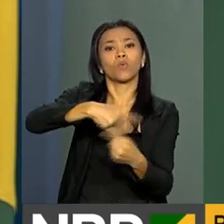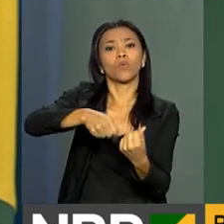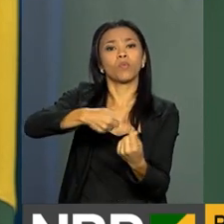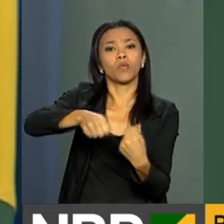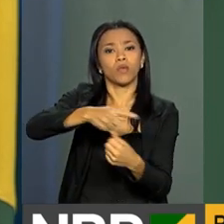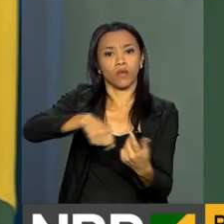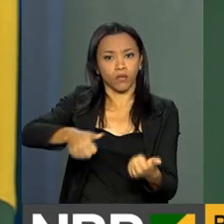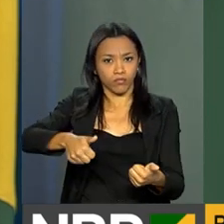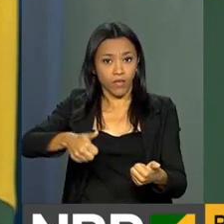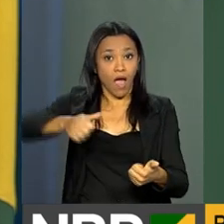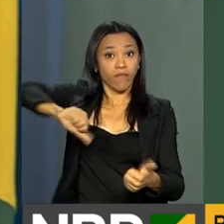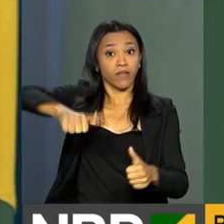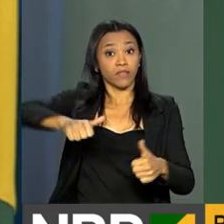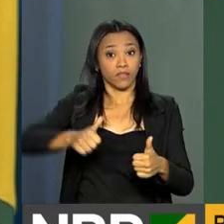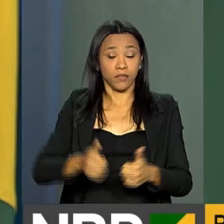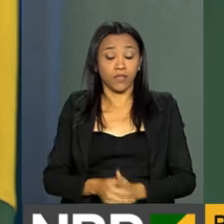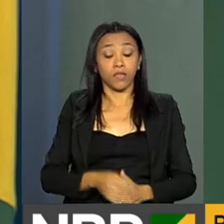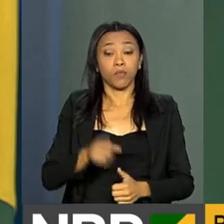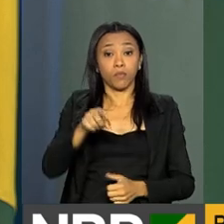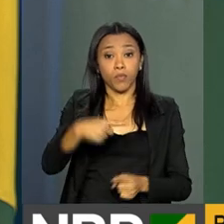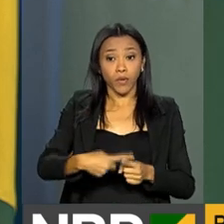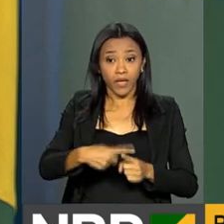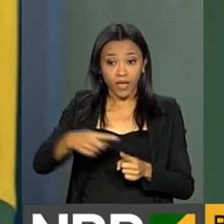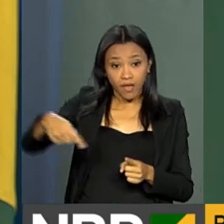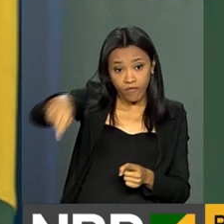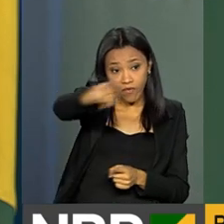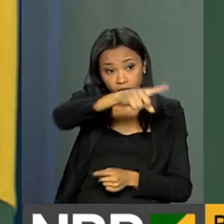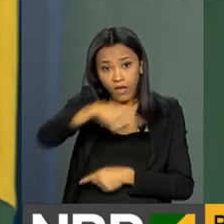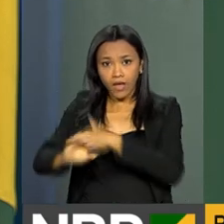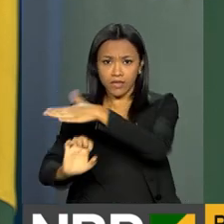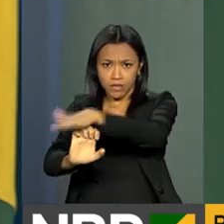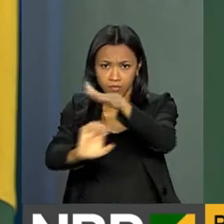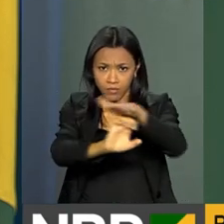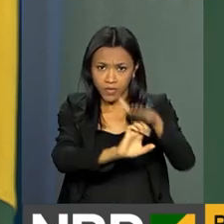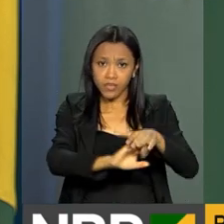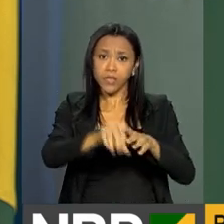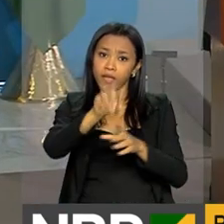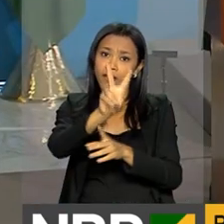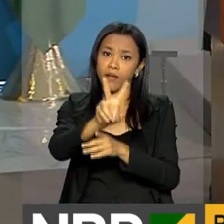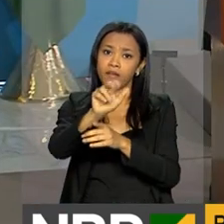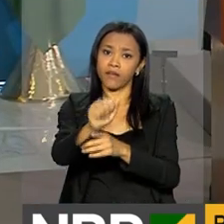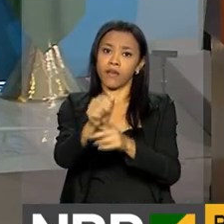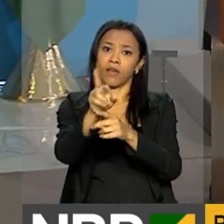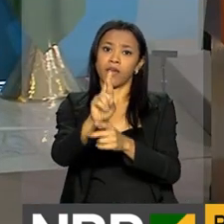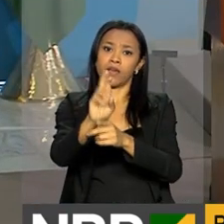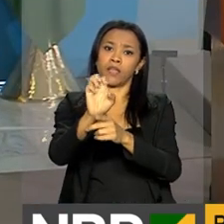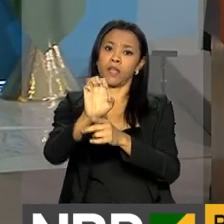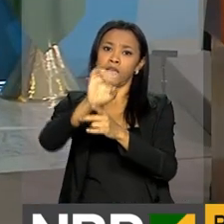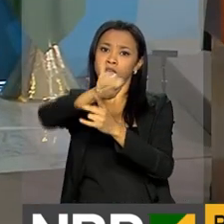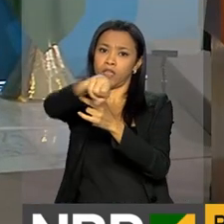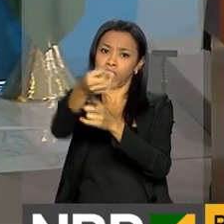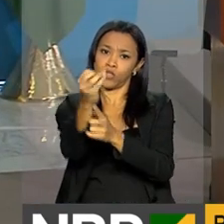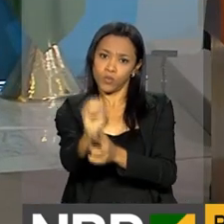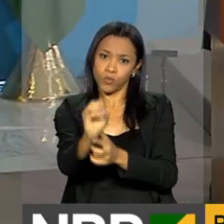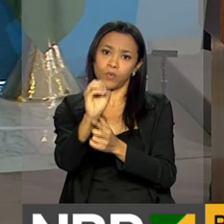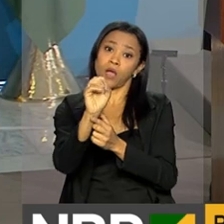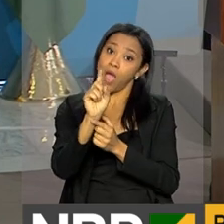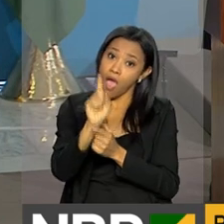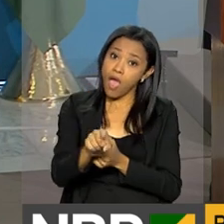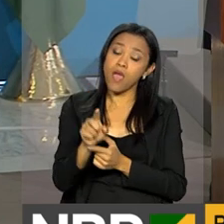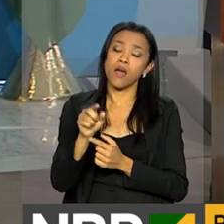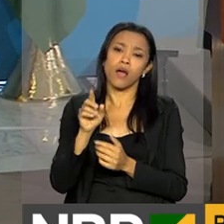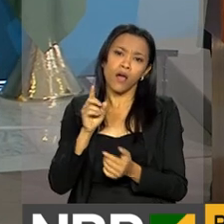né, é o último elo de uma longa cadeia de produção e distribuição, não é? É do varejo que